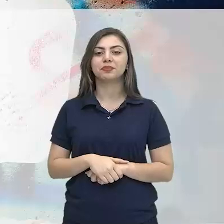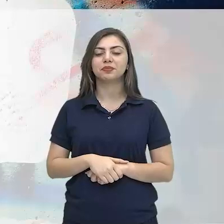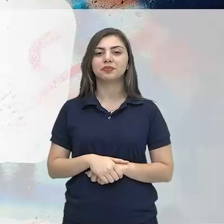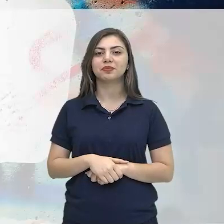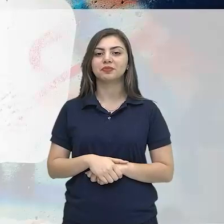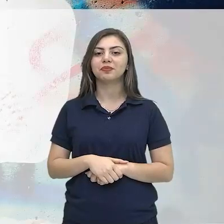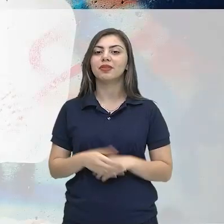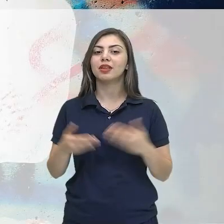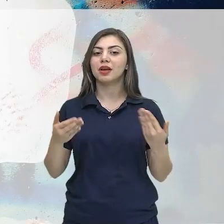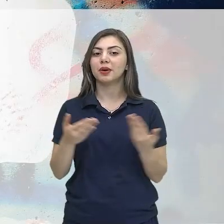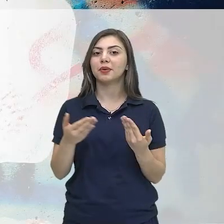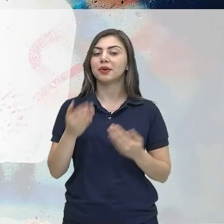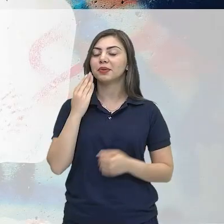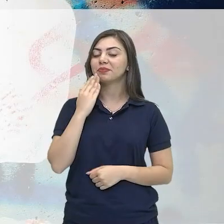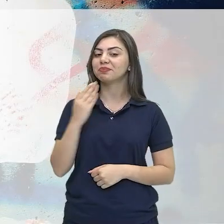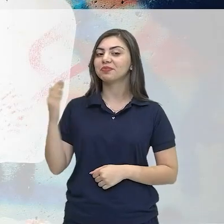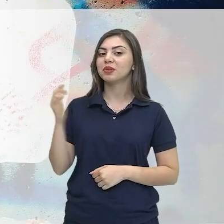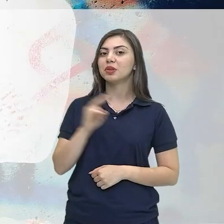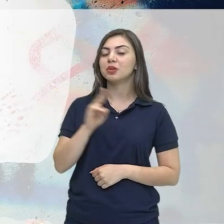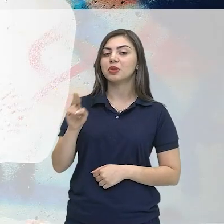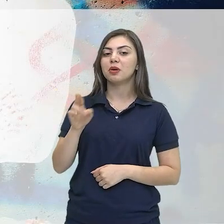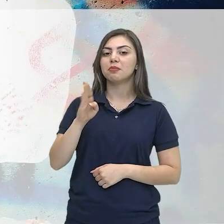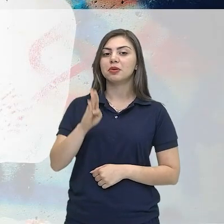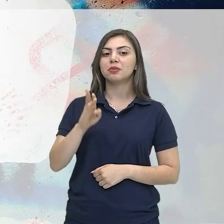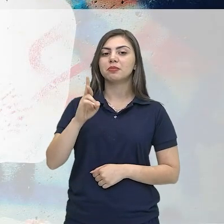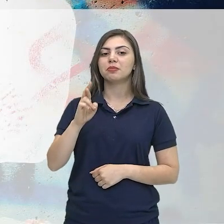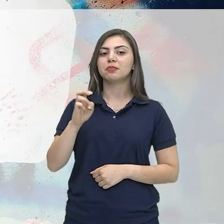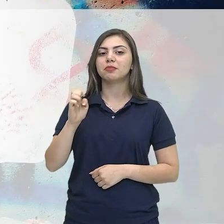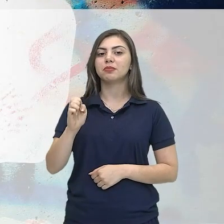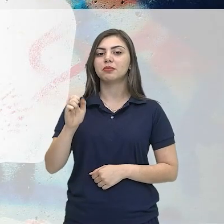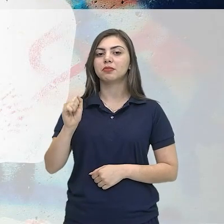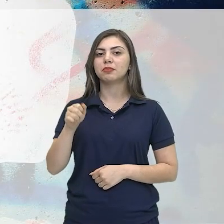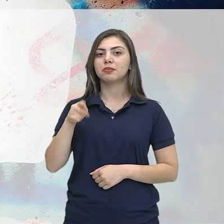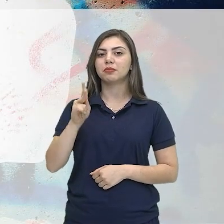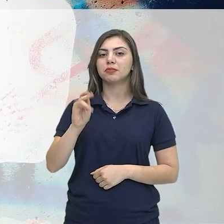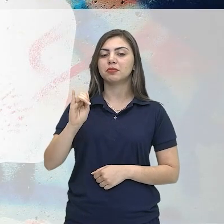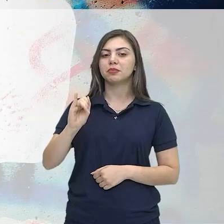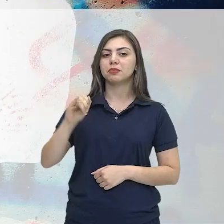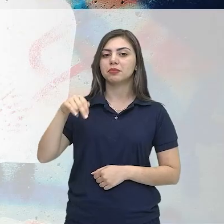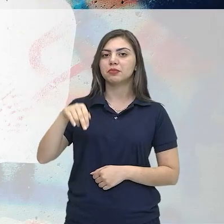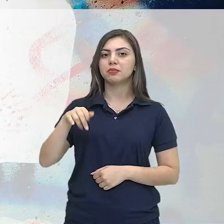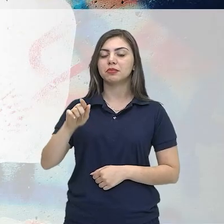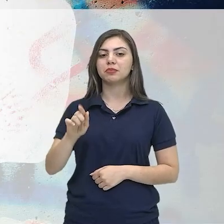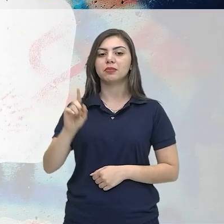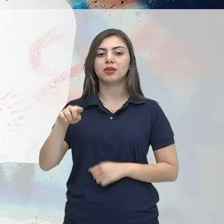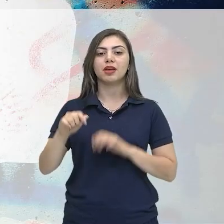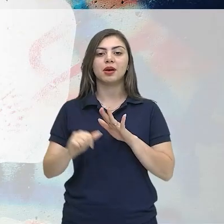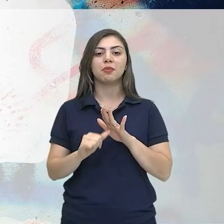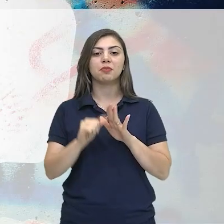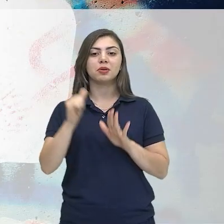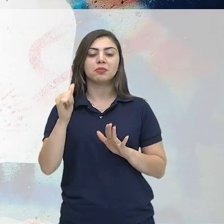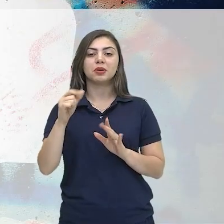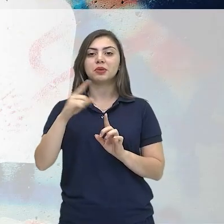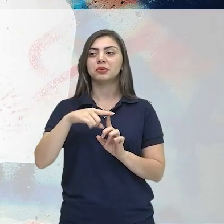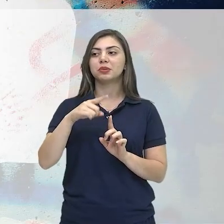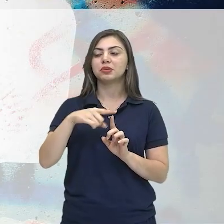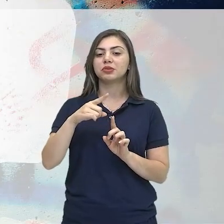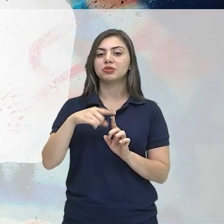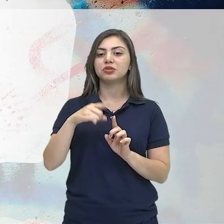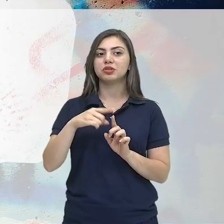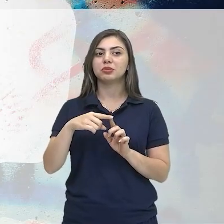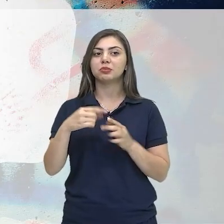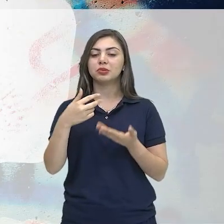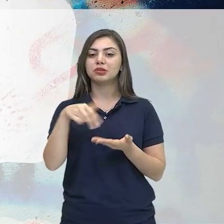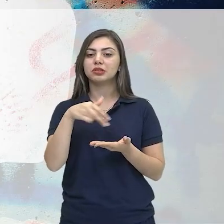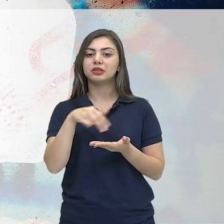Vamos conhecer então esse estilo. Breaking ou break dance é um dos primeiros estilos do hip hop e surgiu lá